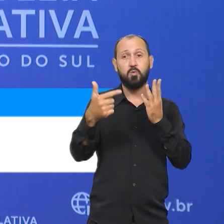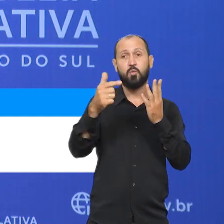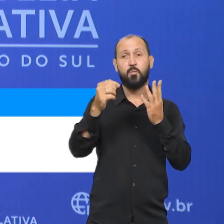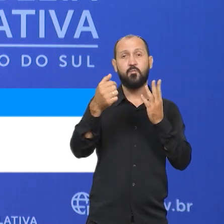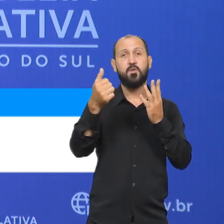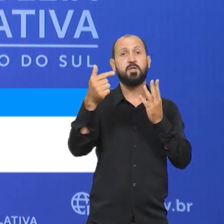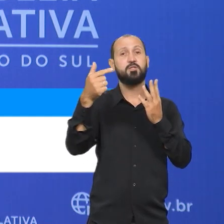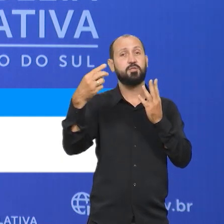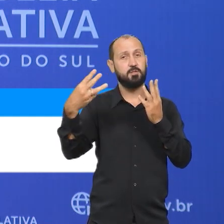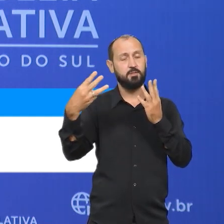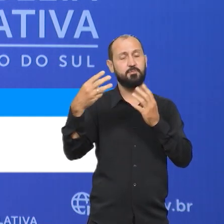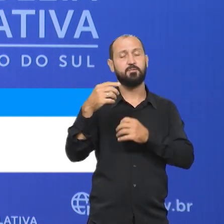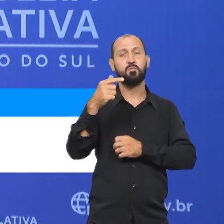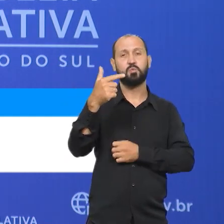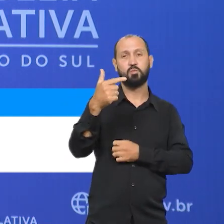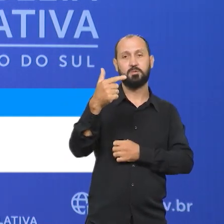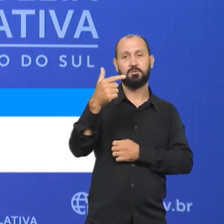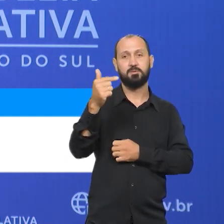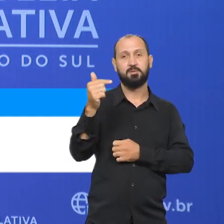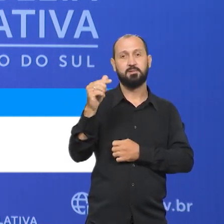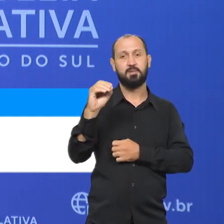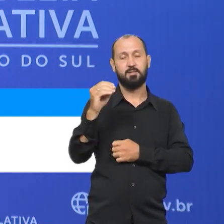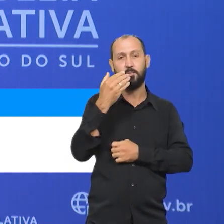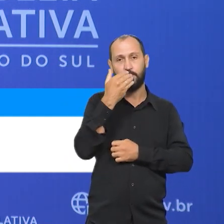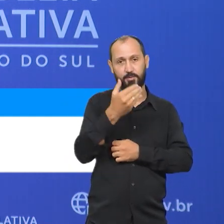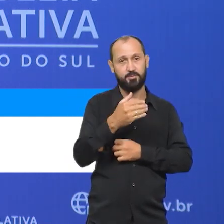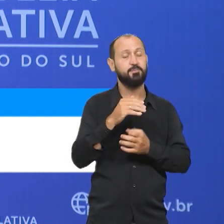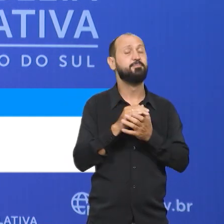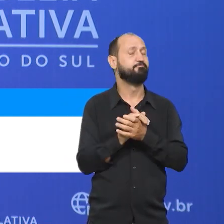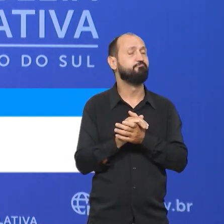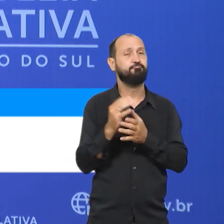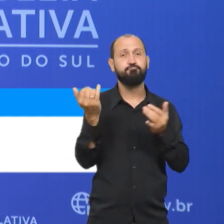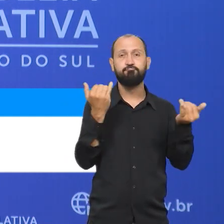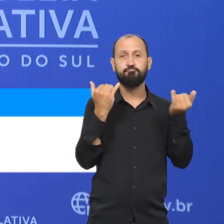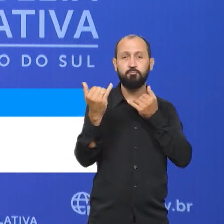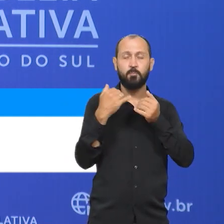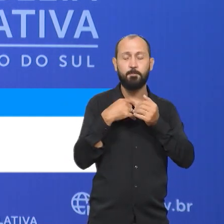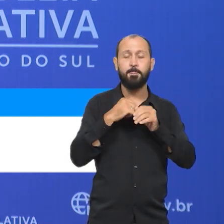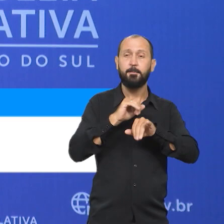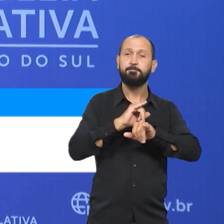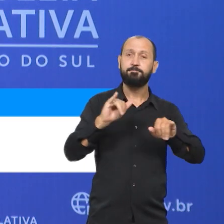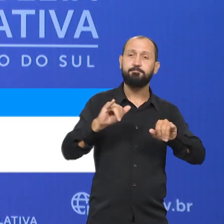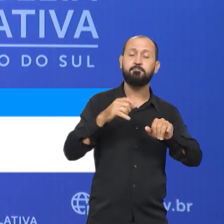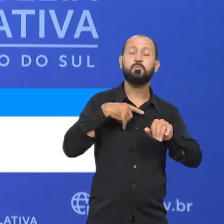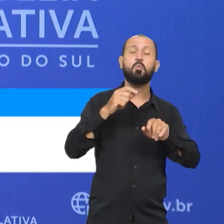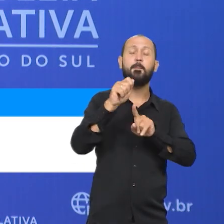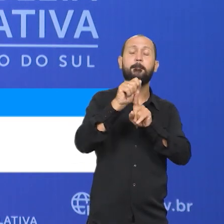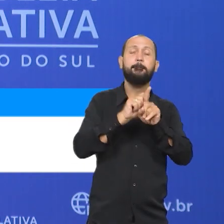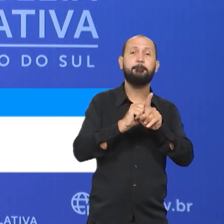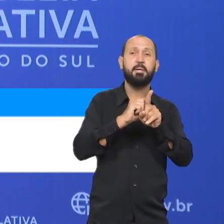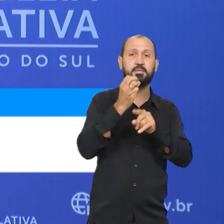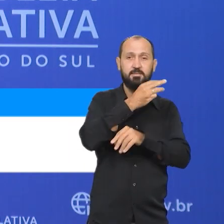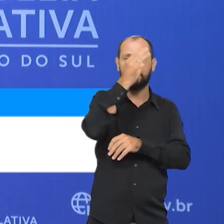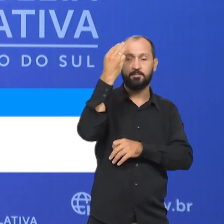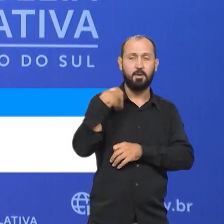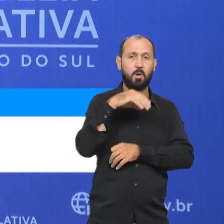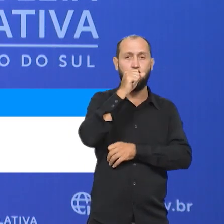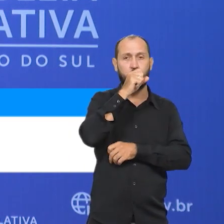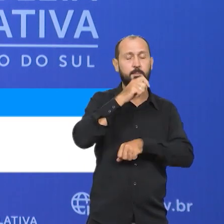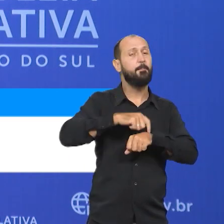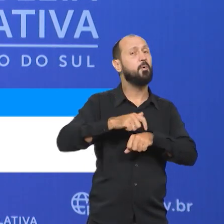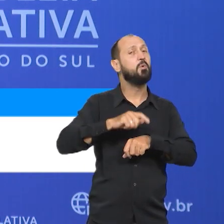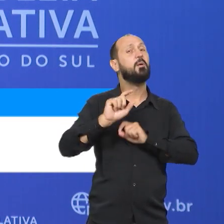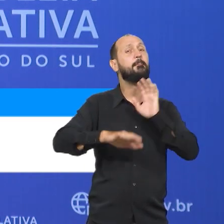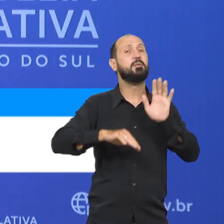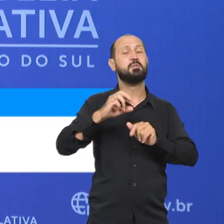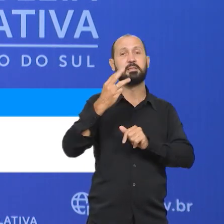de 2023, foram 270 pedidos. Dados da campanha oficial Maio Laranja revelam